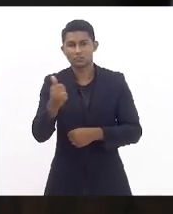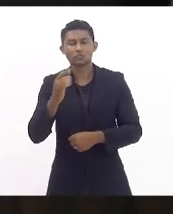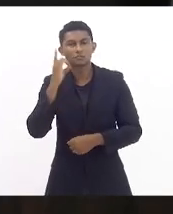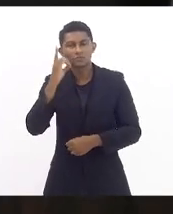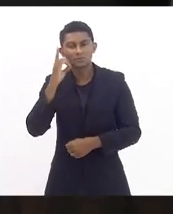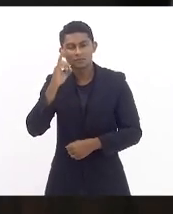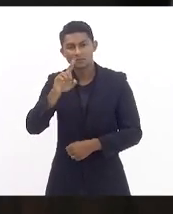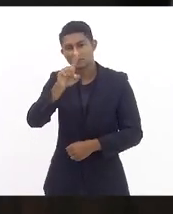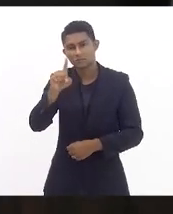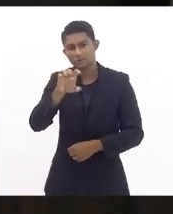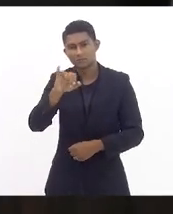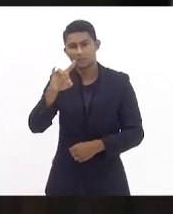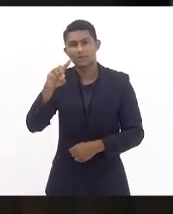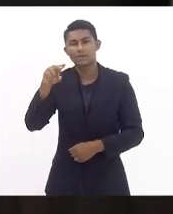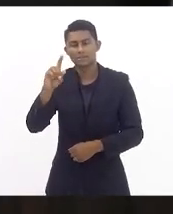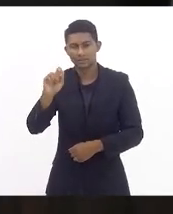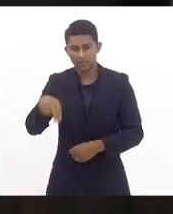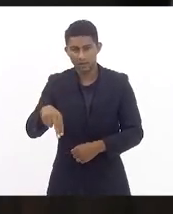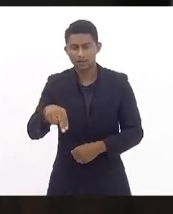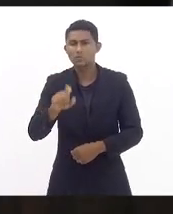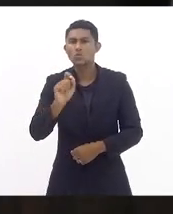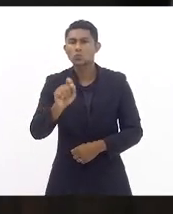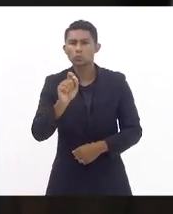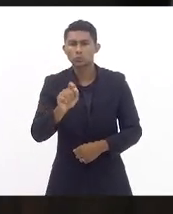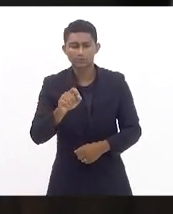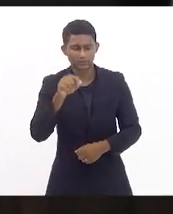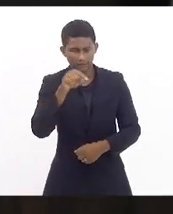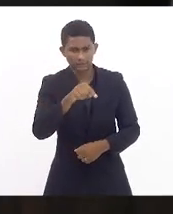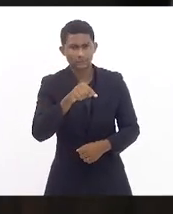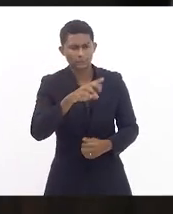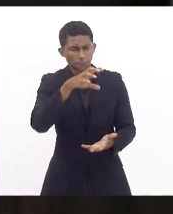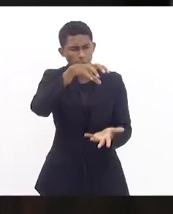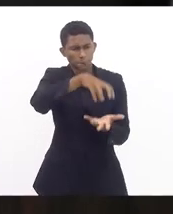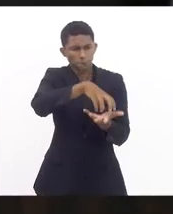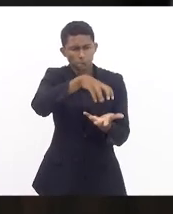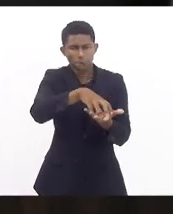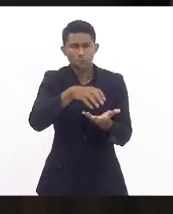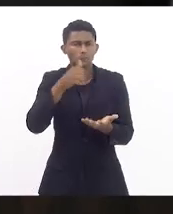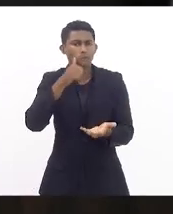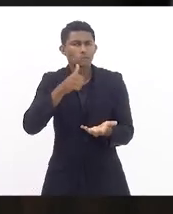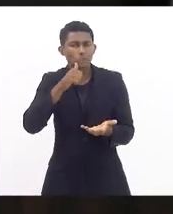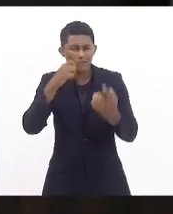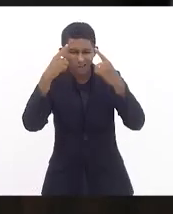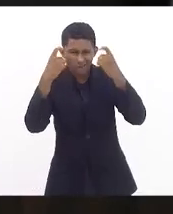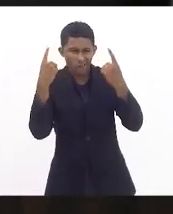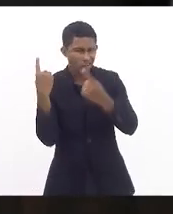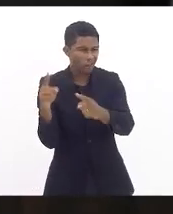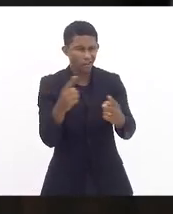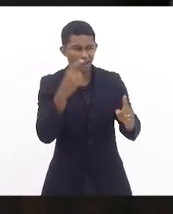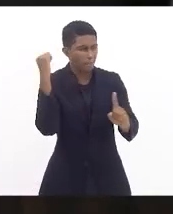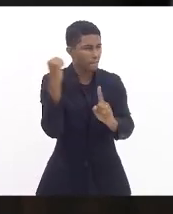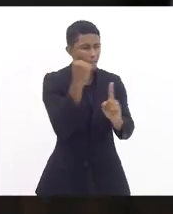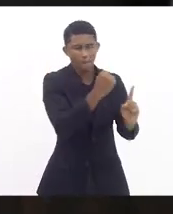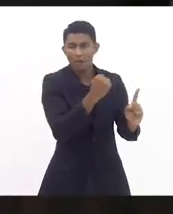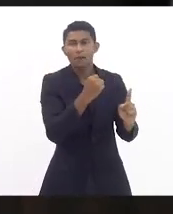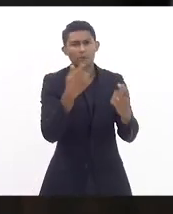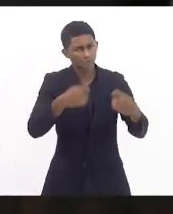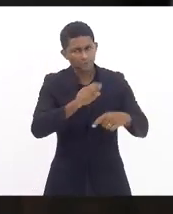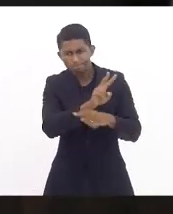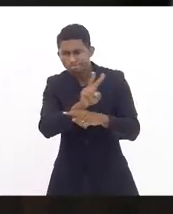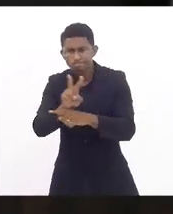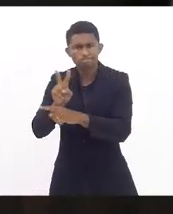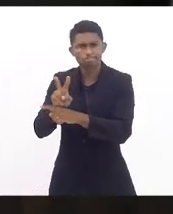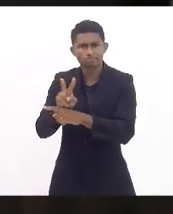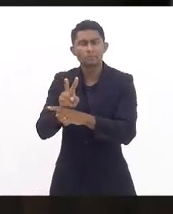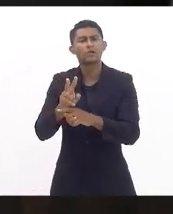o Observatório do Feminicídio no âmbito do Estado do Rio de Janeiro e da outras providências. Pareceres da Comissão de